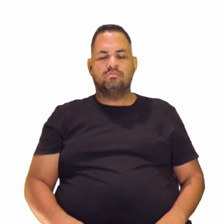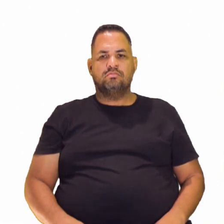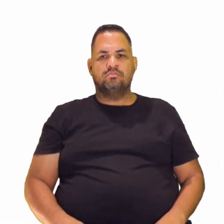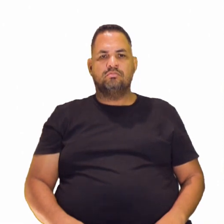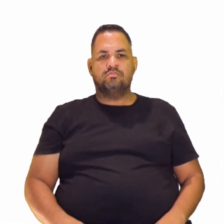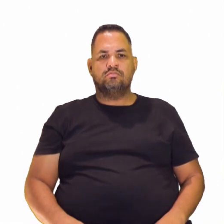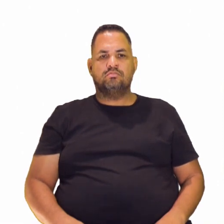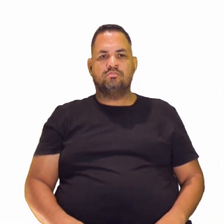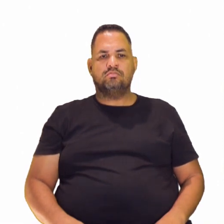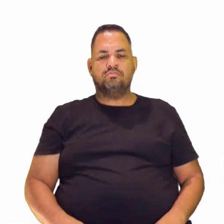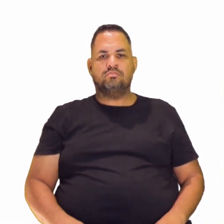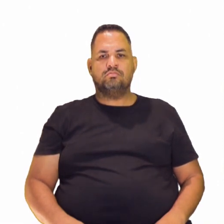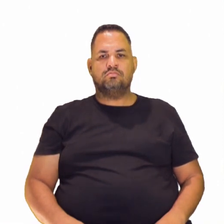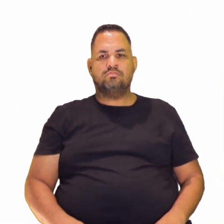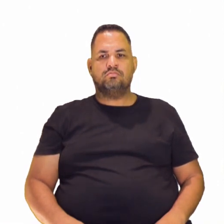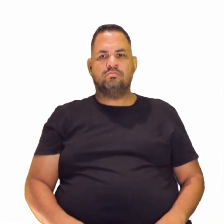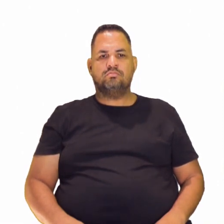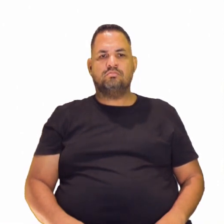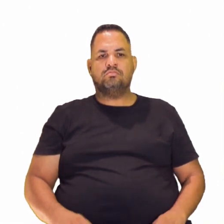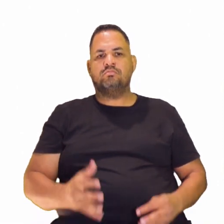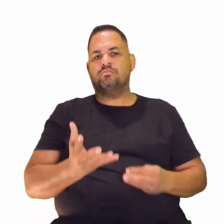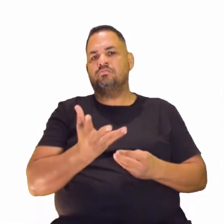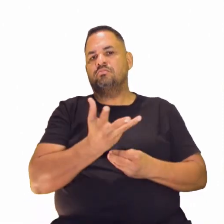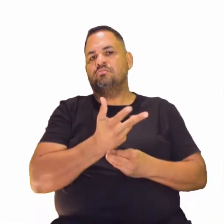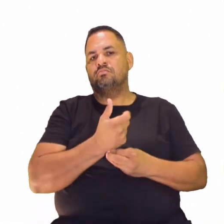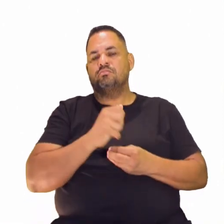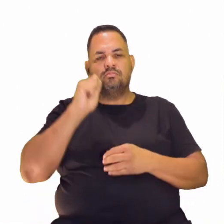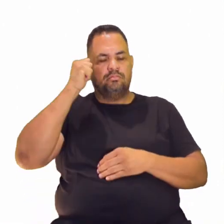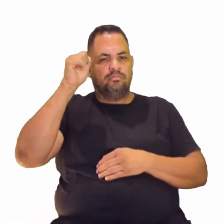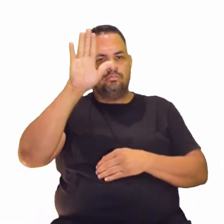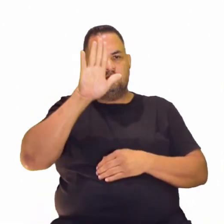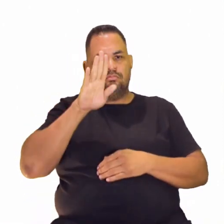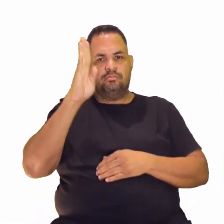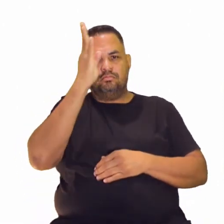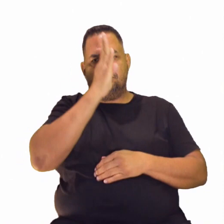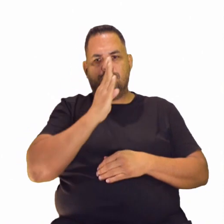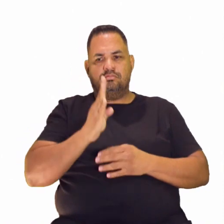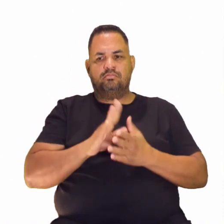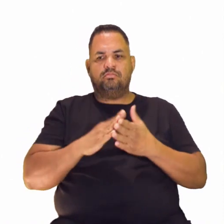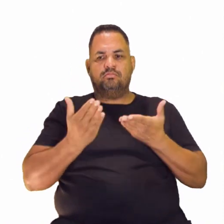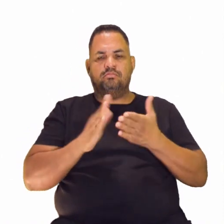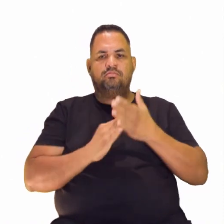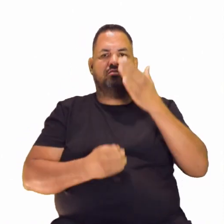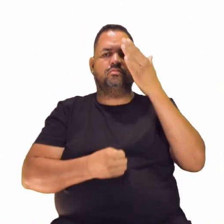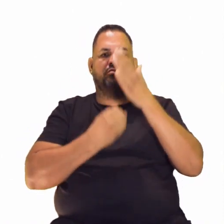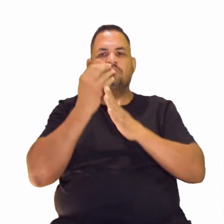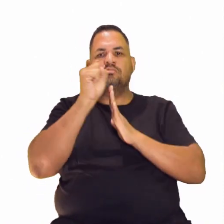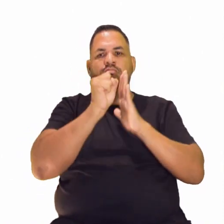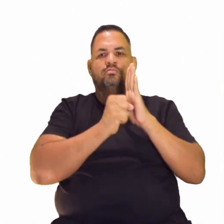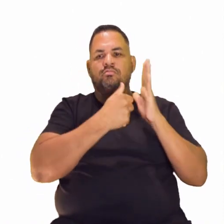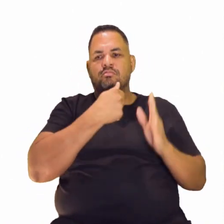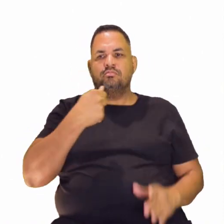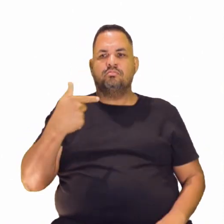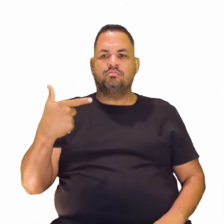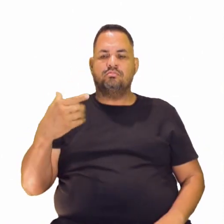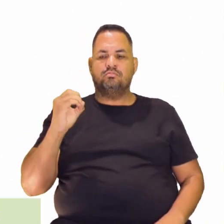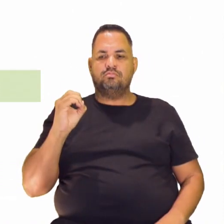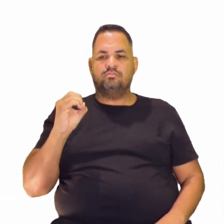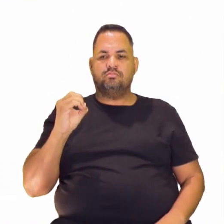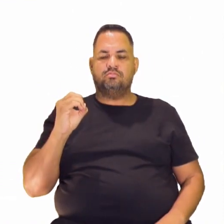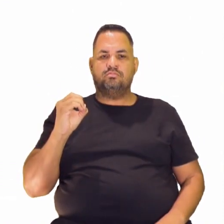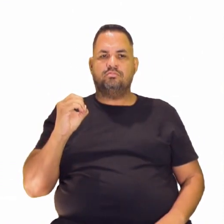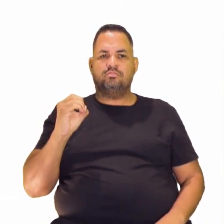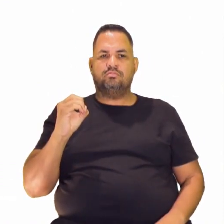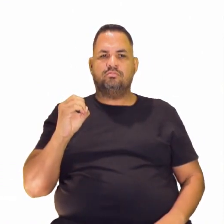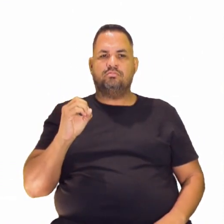Então, a arte afro-brasileira é um termo criado a partir do século XX,